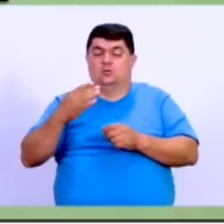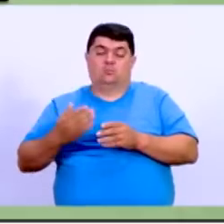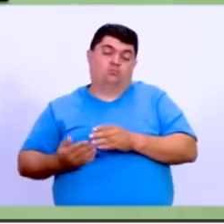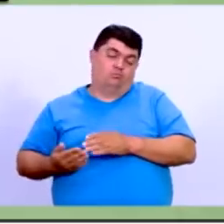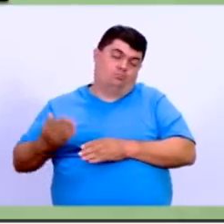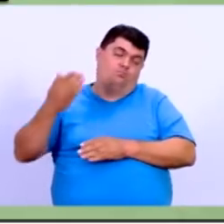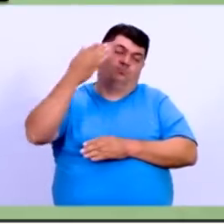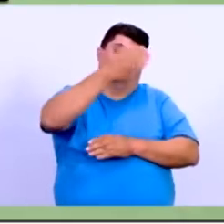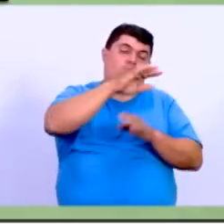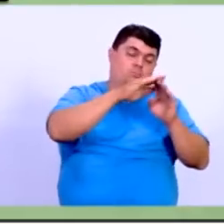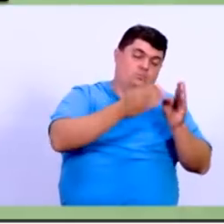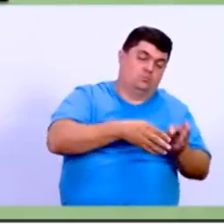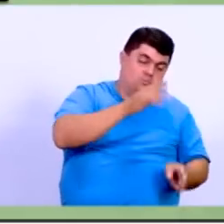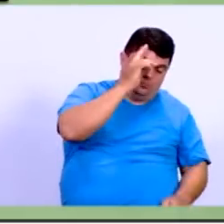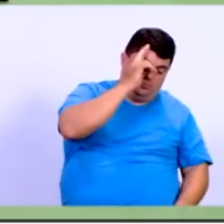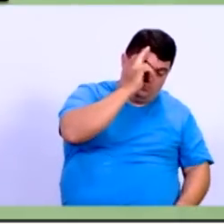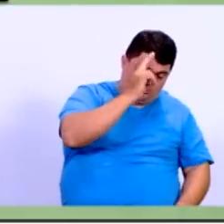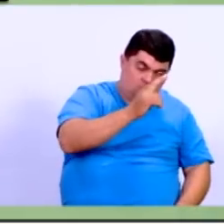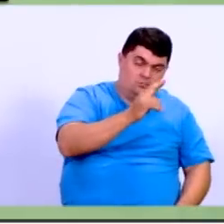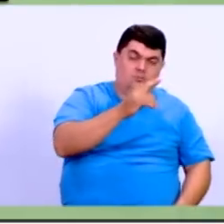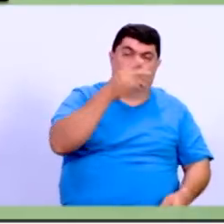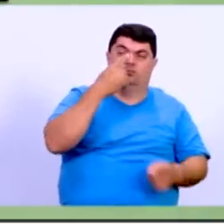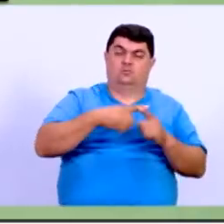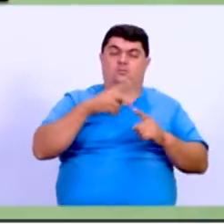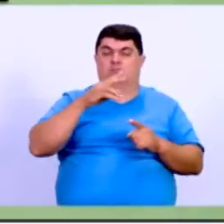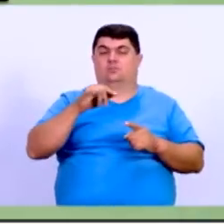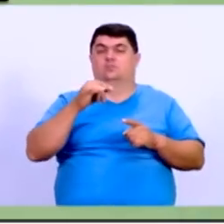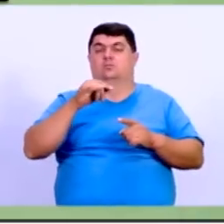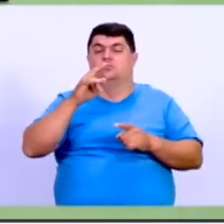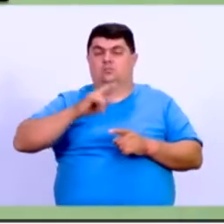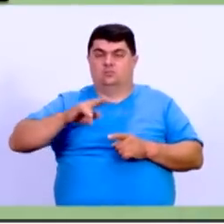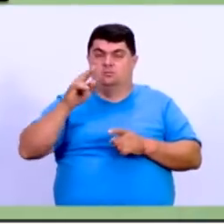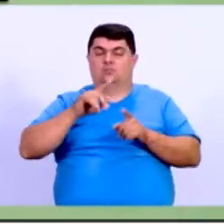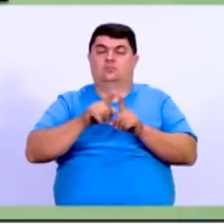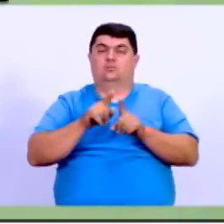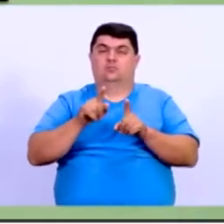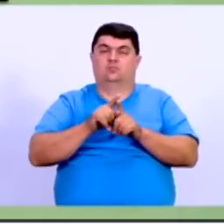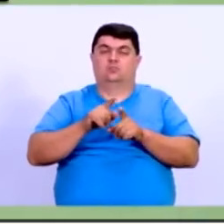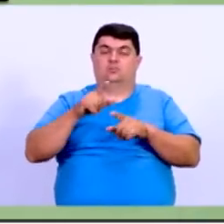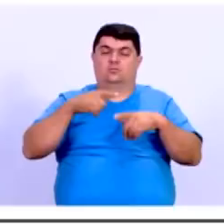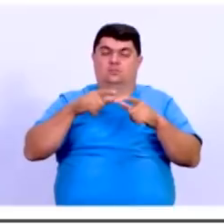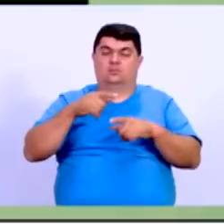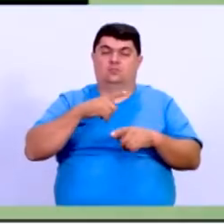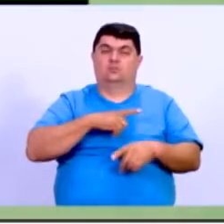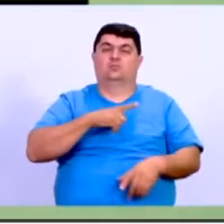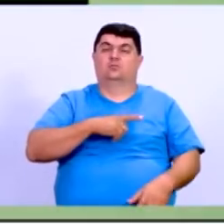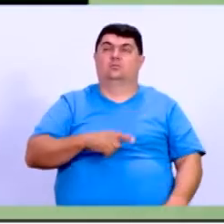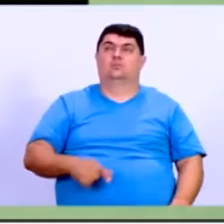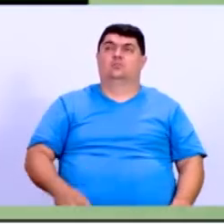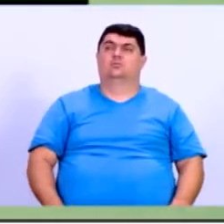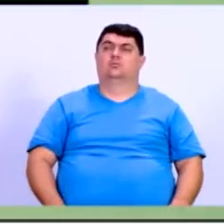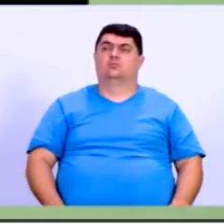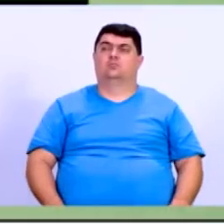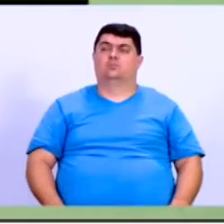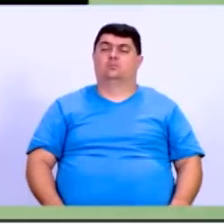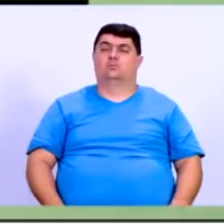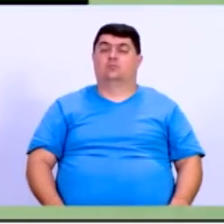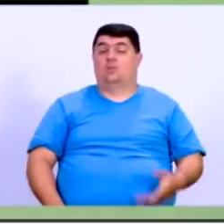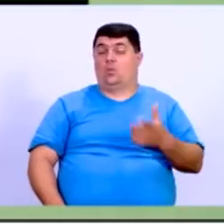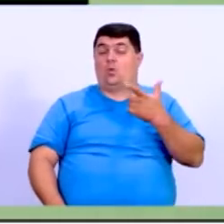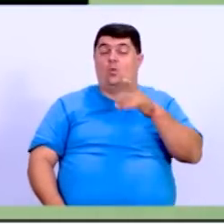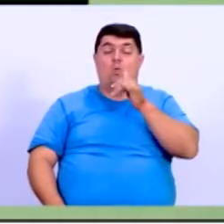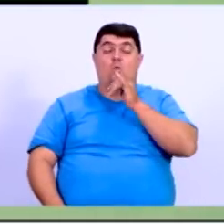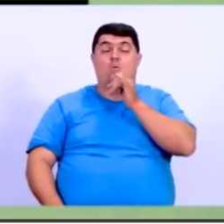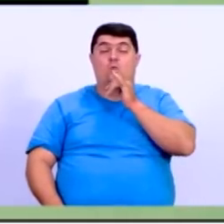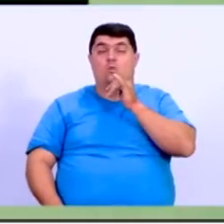do servidor para que funcione e tenham acesso ao serviço. Tá? Olha um outro exemplo aqui. É um servidor de que é